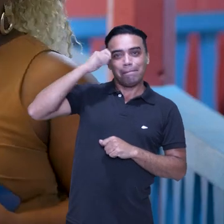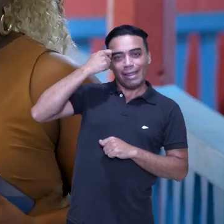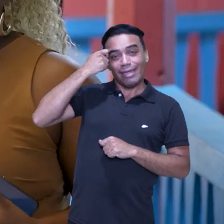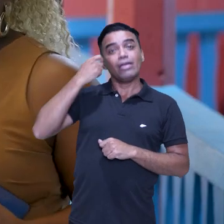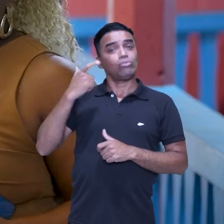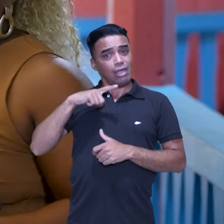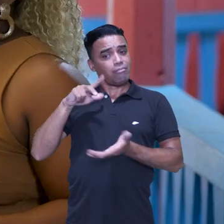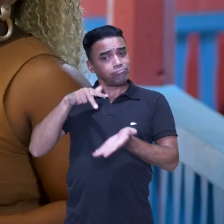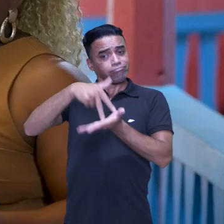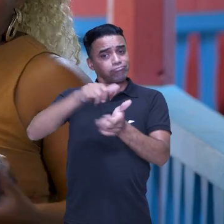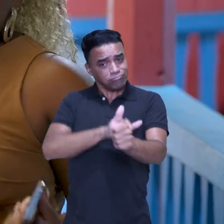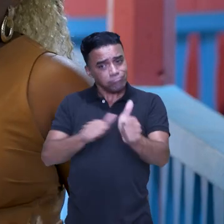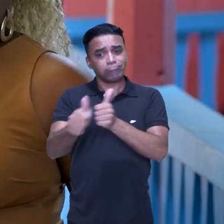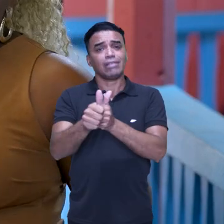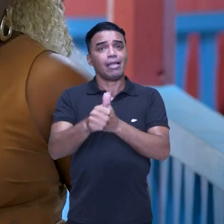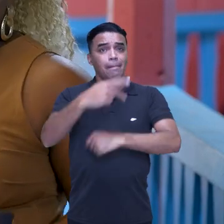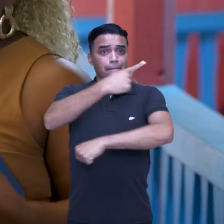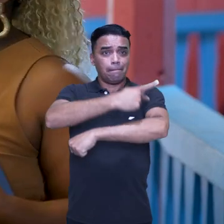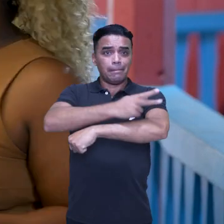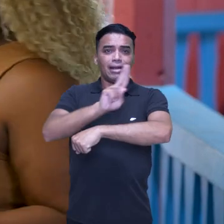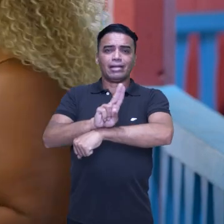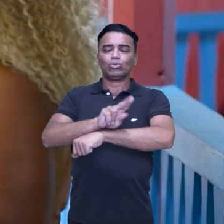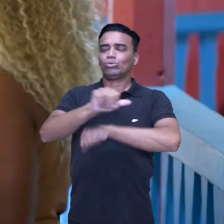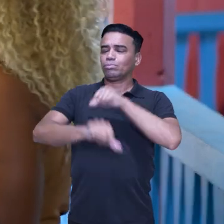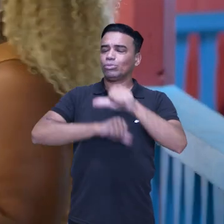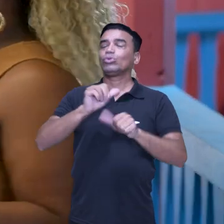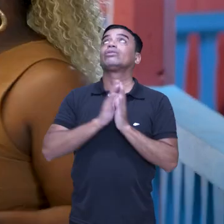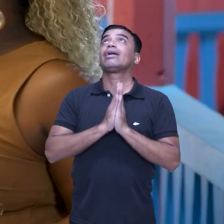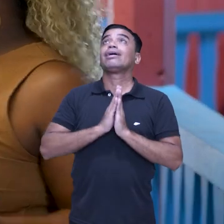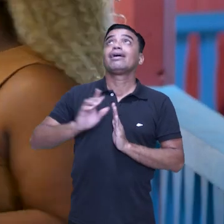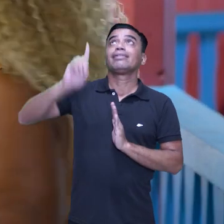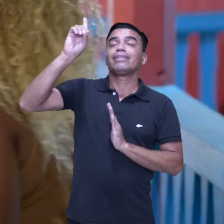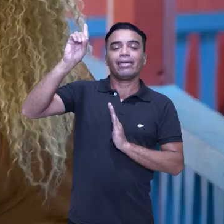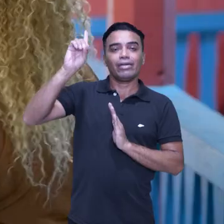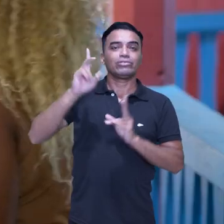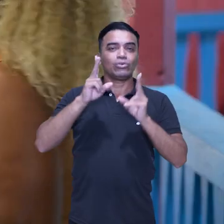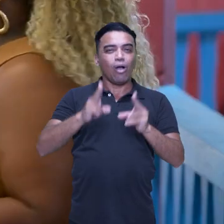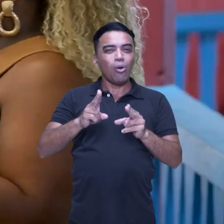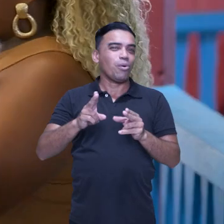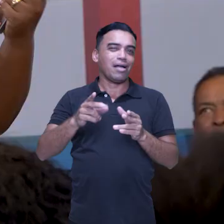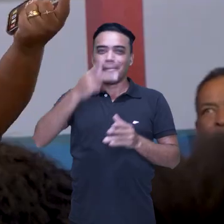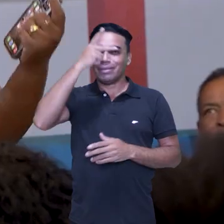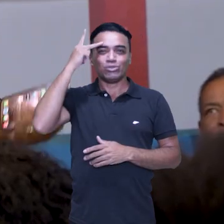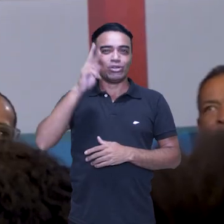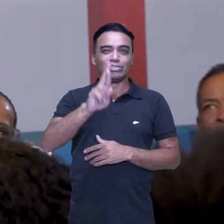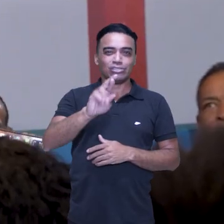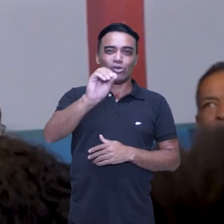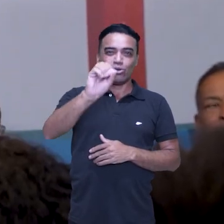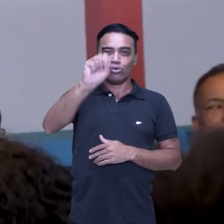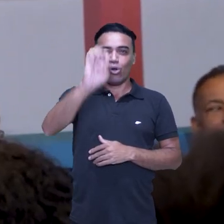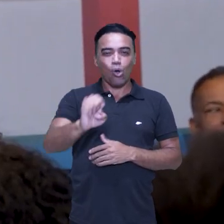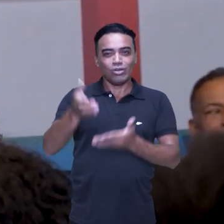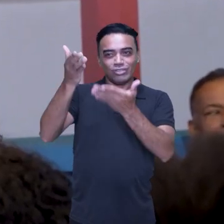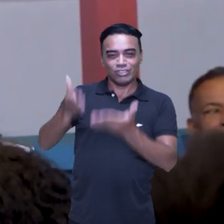tem o nosso lugar. E que Paracatu mudou, graças a Deus, graças a pessoas como a Rose, né, como a